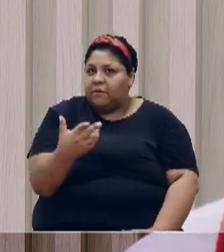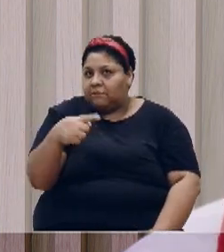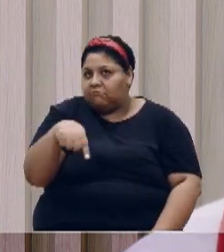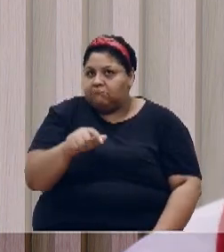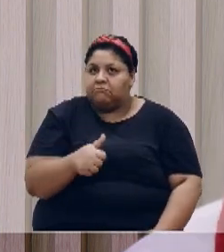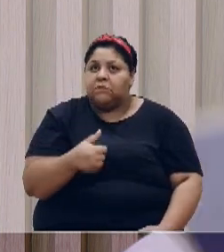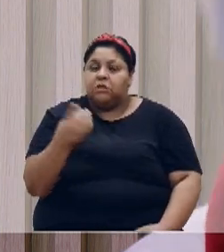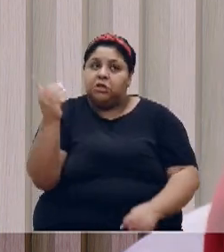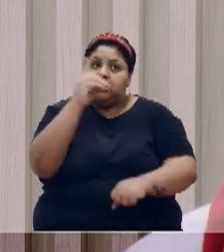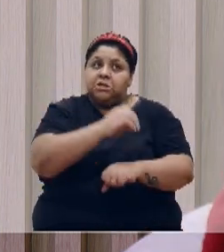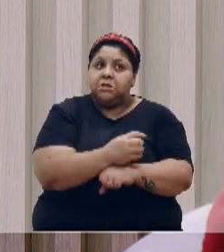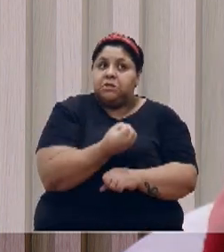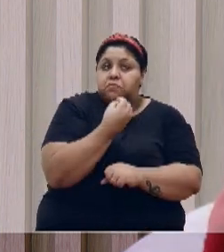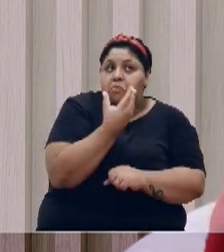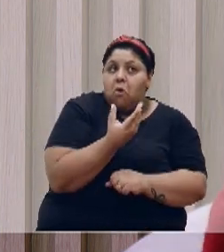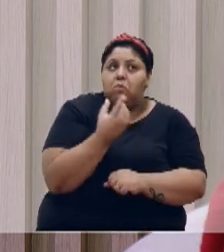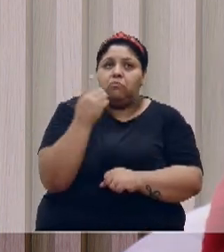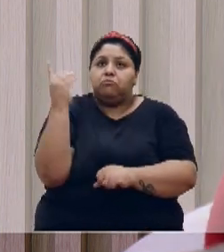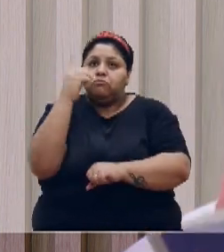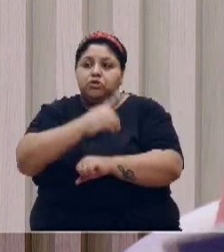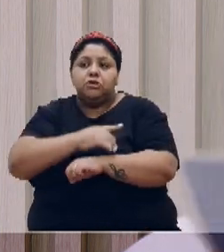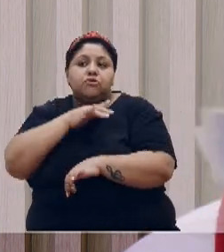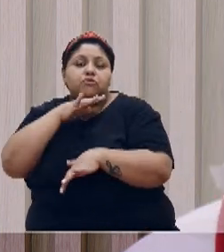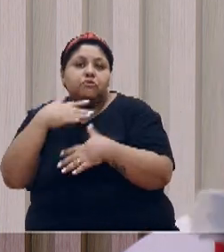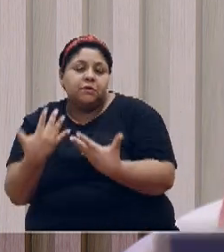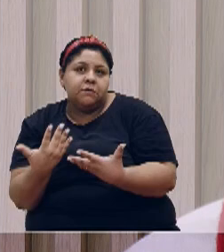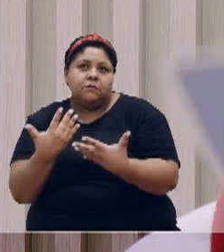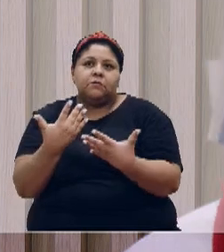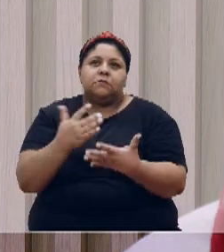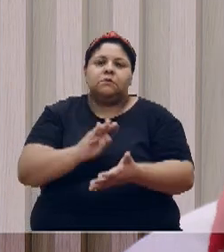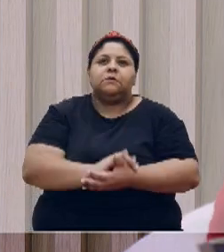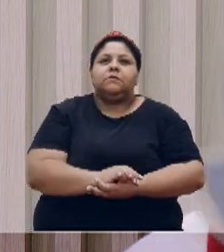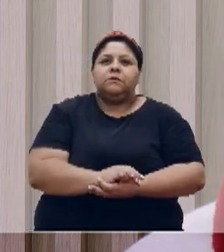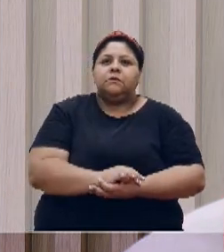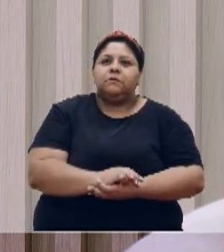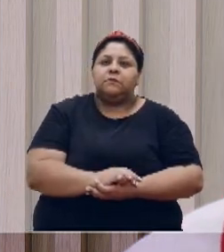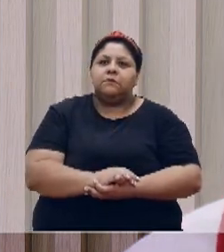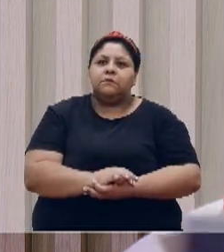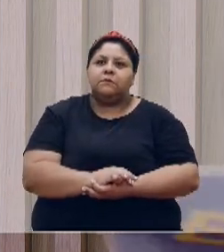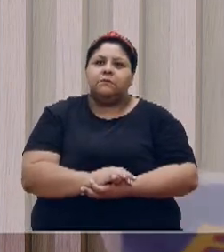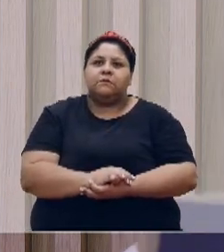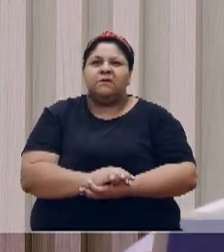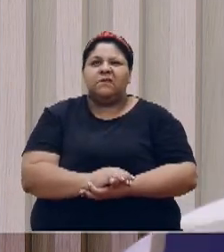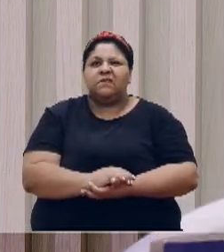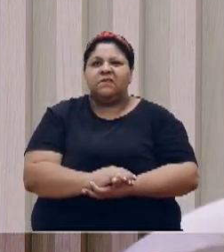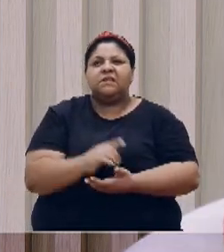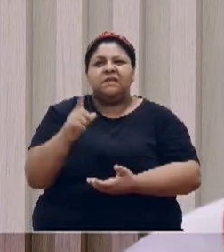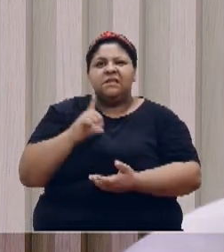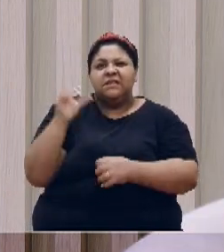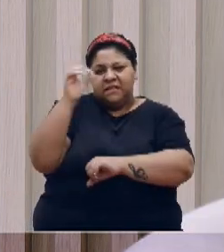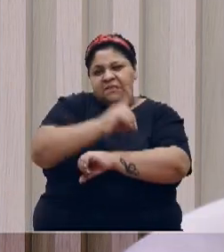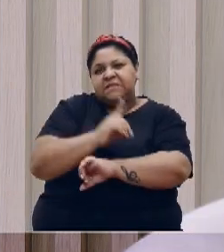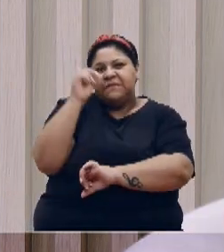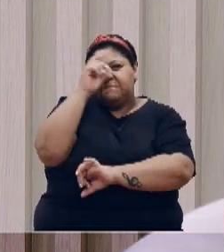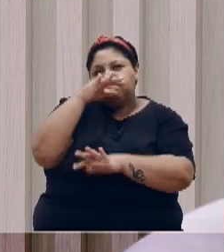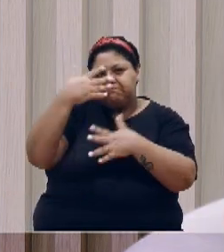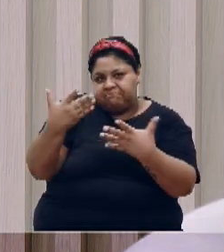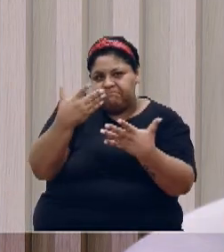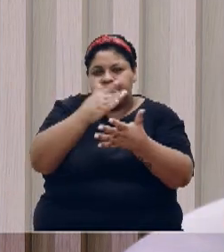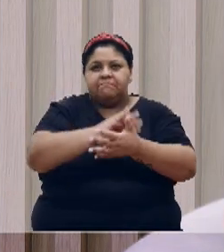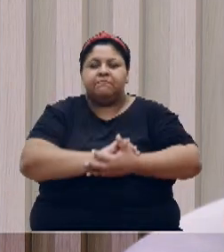piores, tem dias... Não sei se tem dias melhores. Tem. Eu acho que tem dias difíceis, uns dias não tão difíceis.